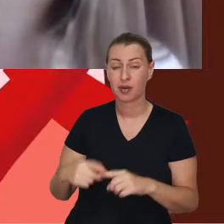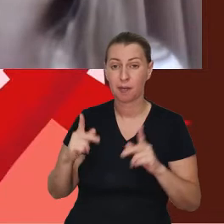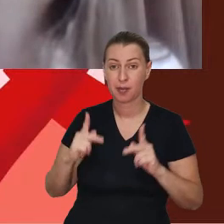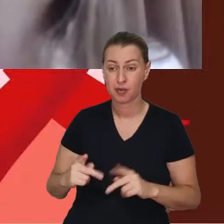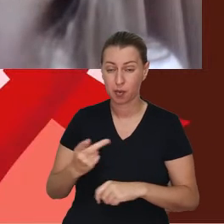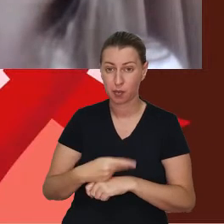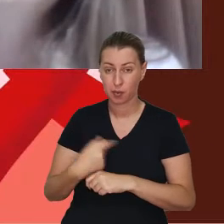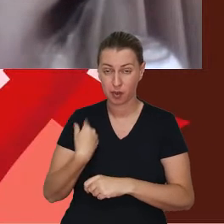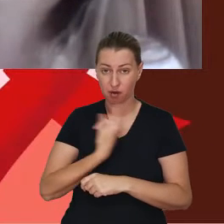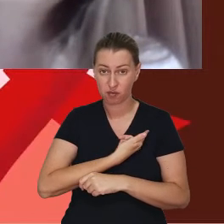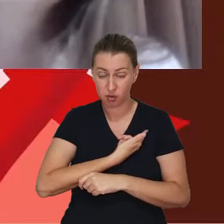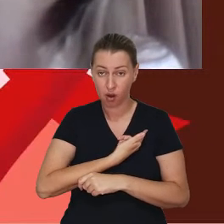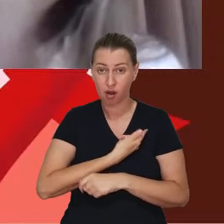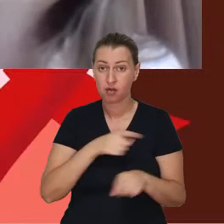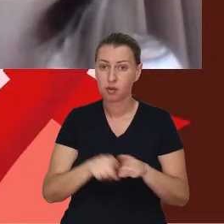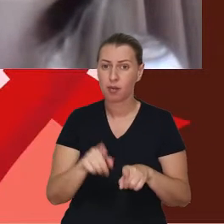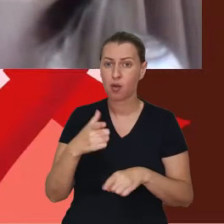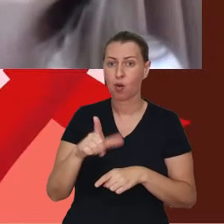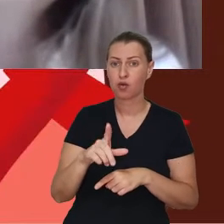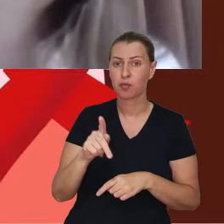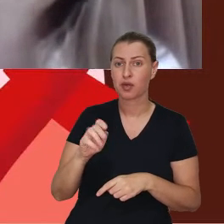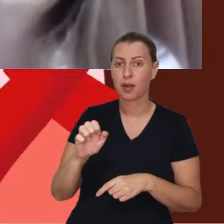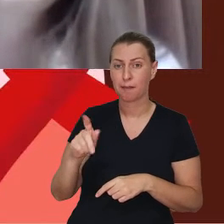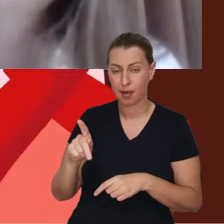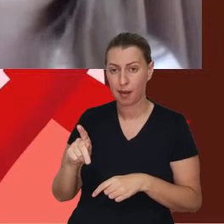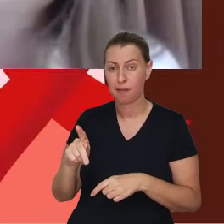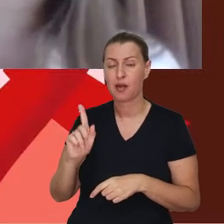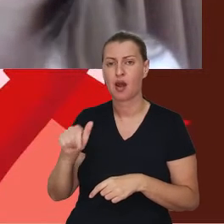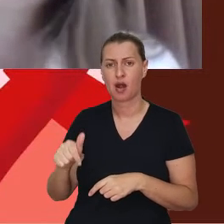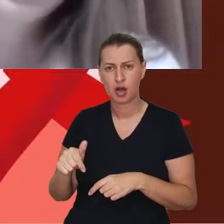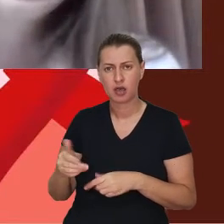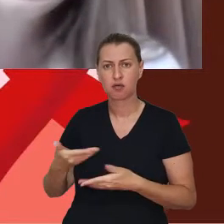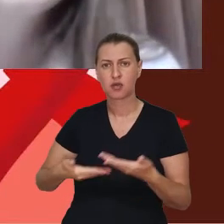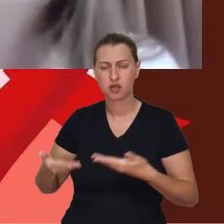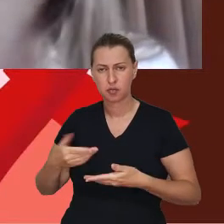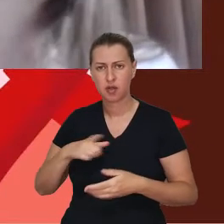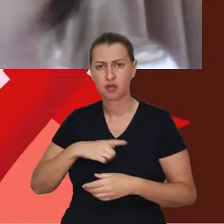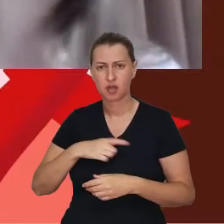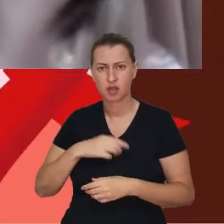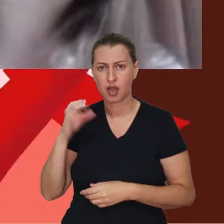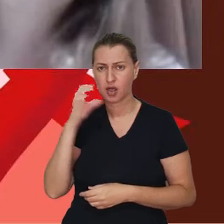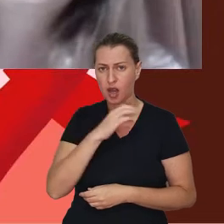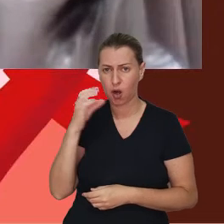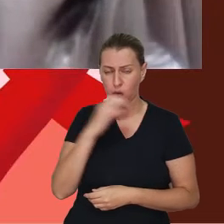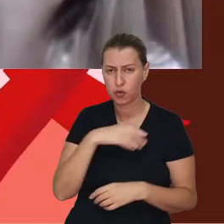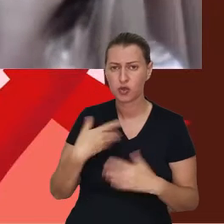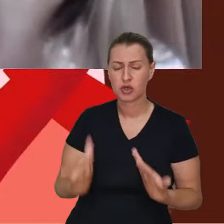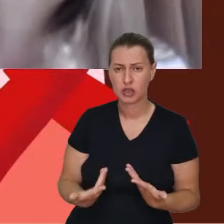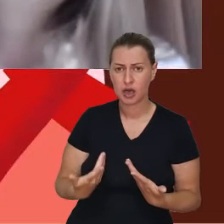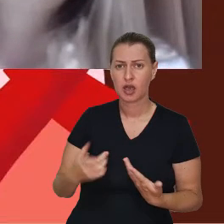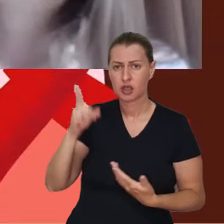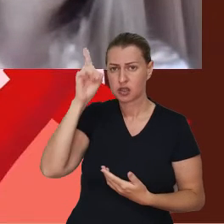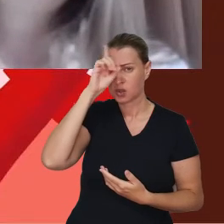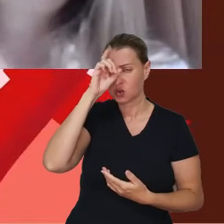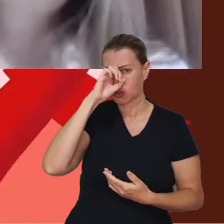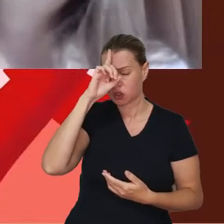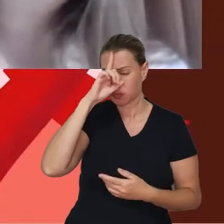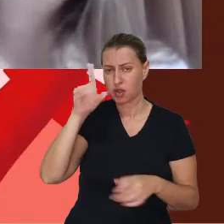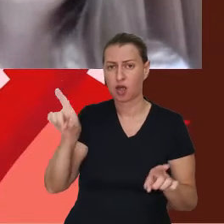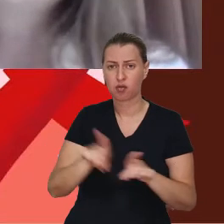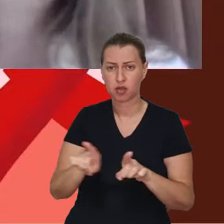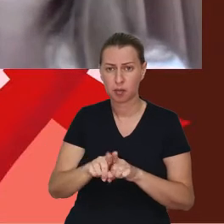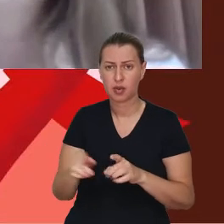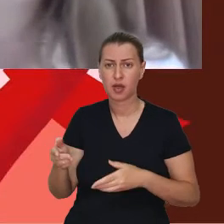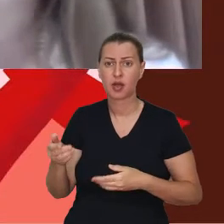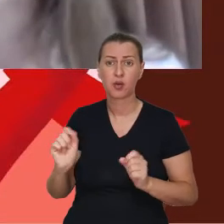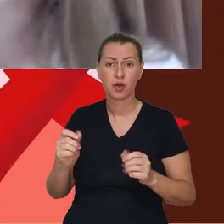nosso serviço, né, porque PEP, por exemplo, é um serviço que tem emergências, em atenção primária, e por